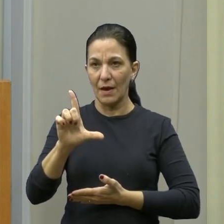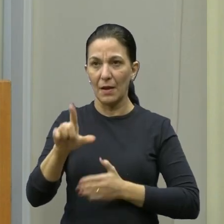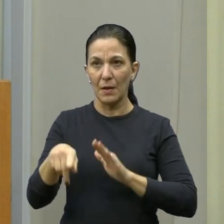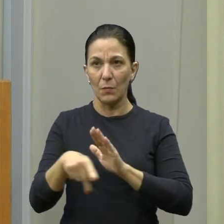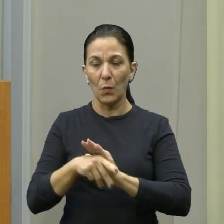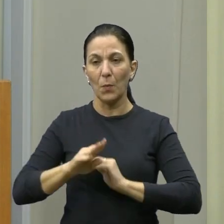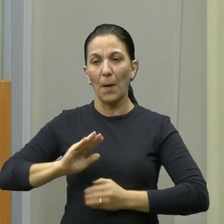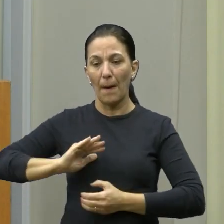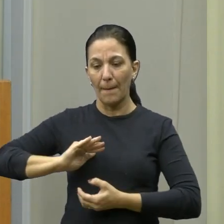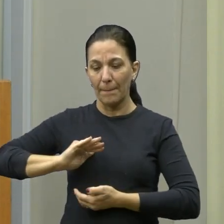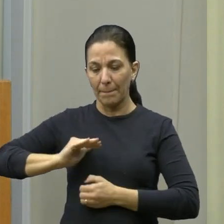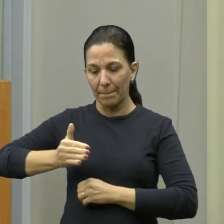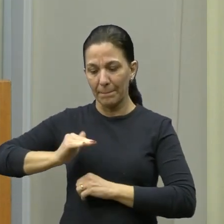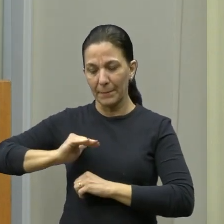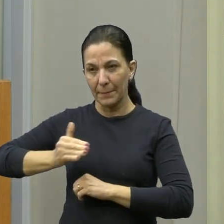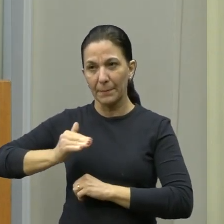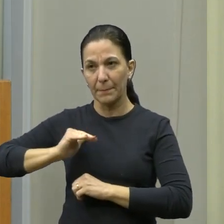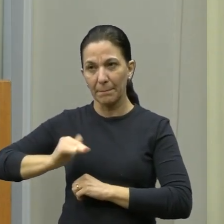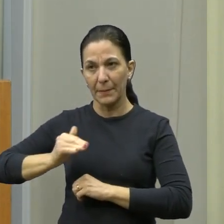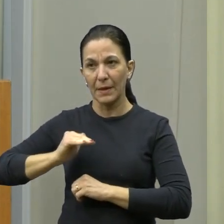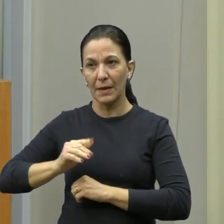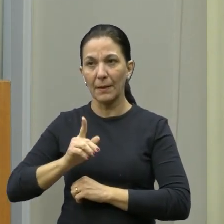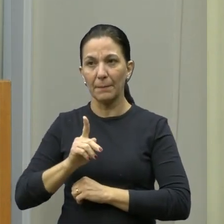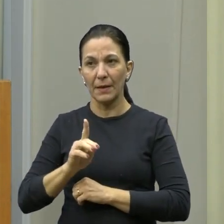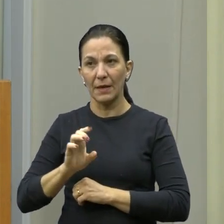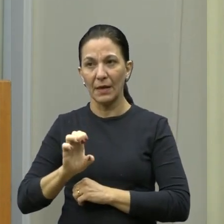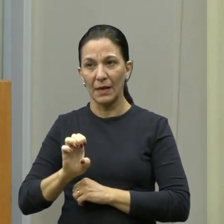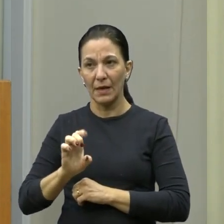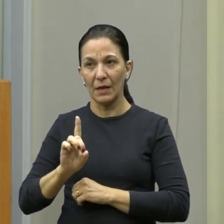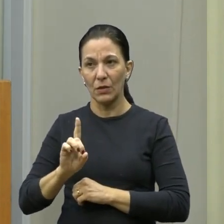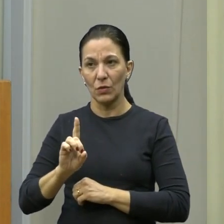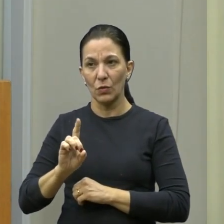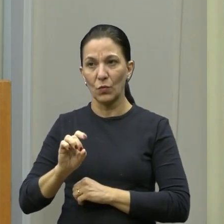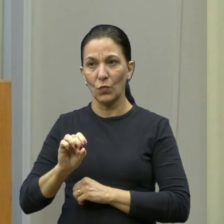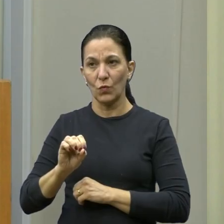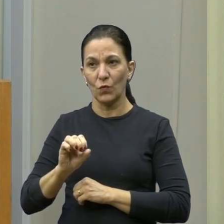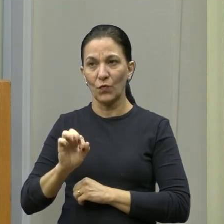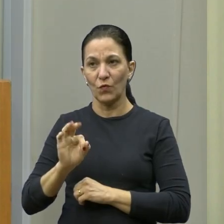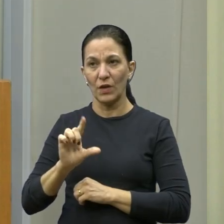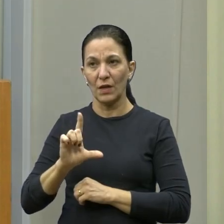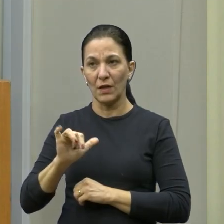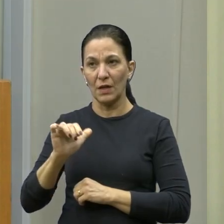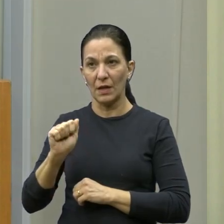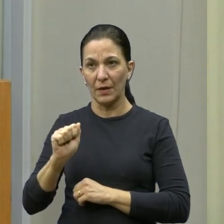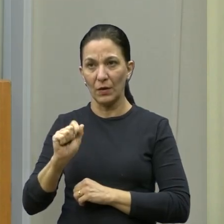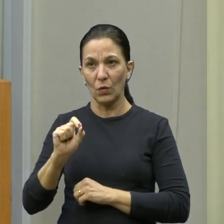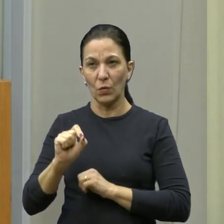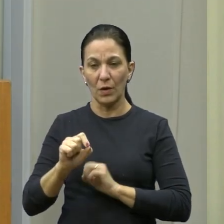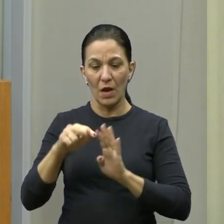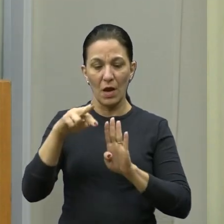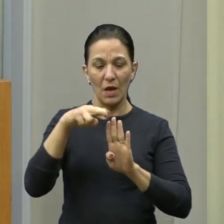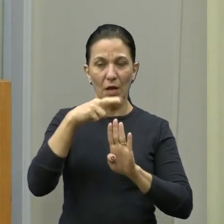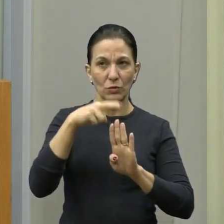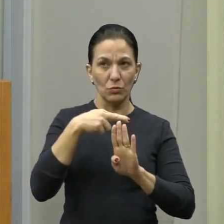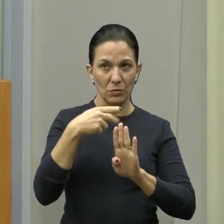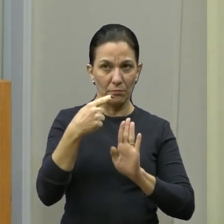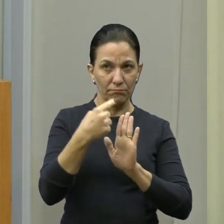da pedofilia? Um PDL que suspende a resolução CONAM